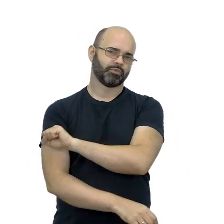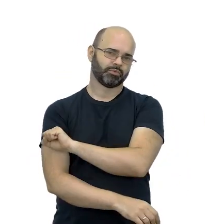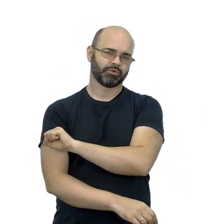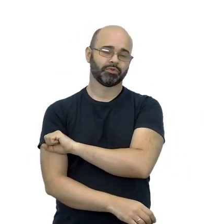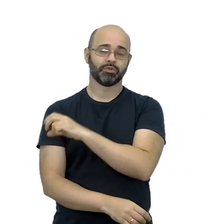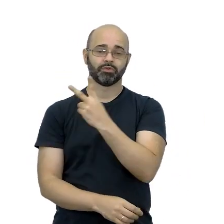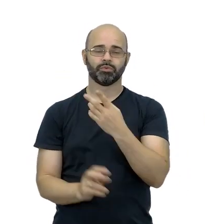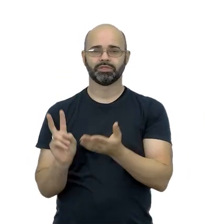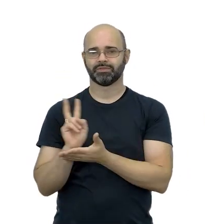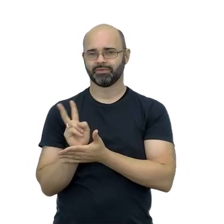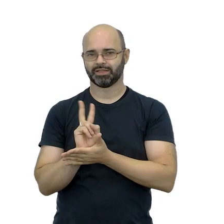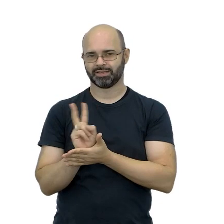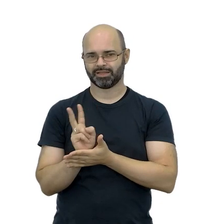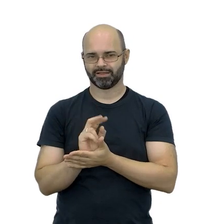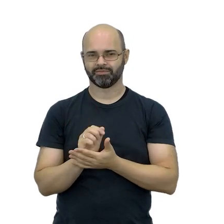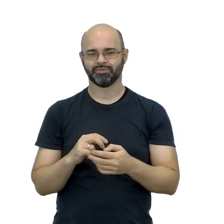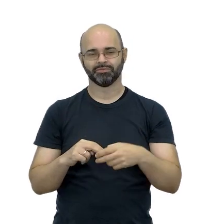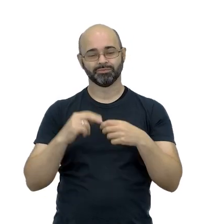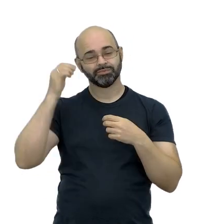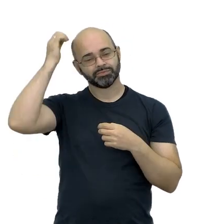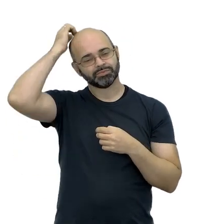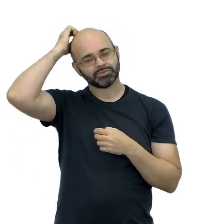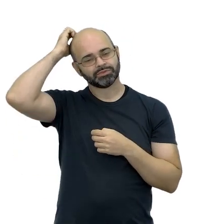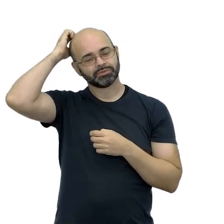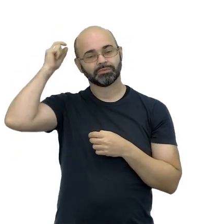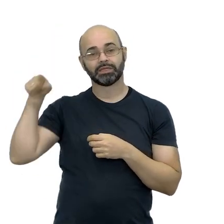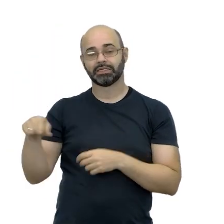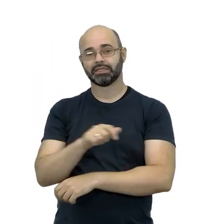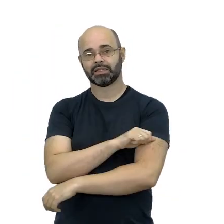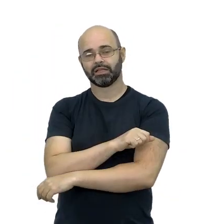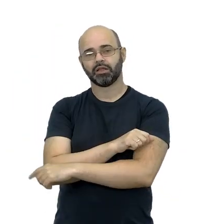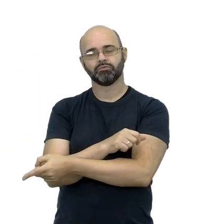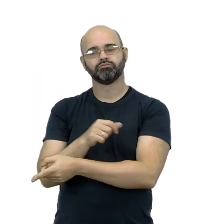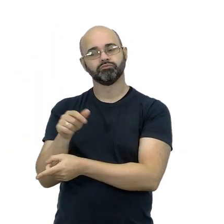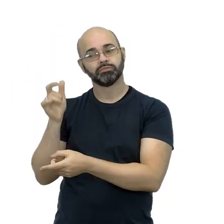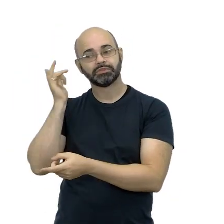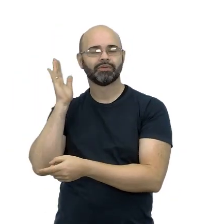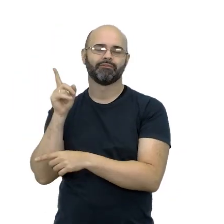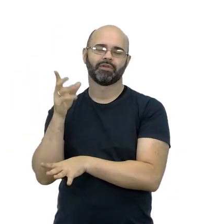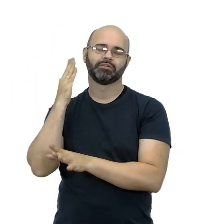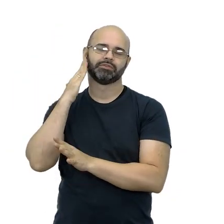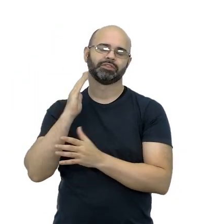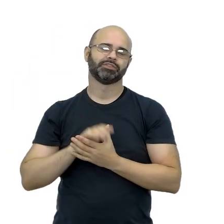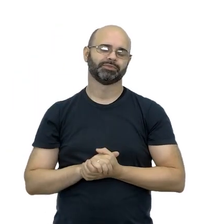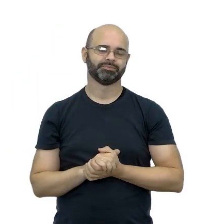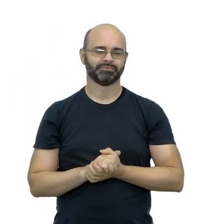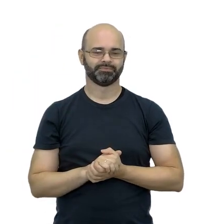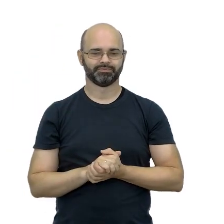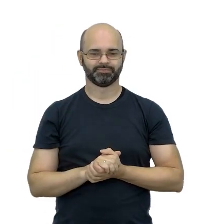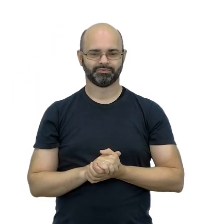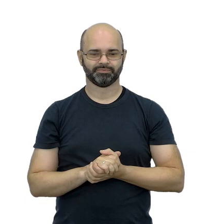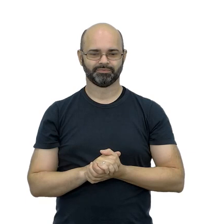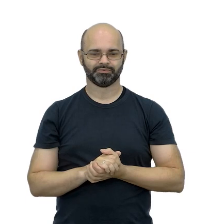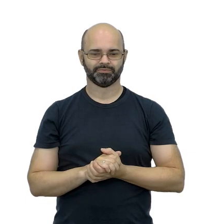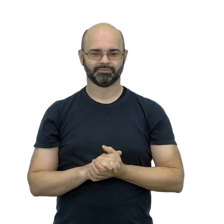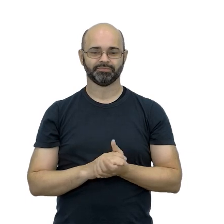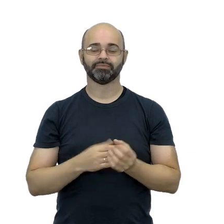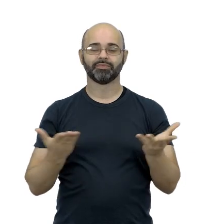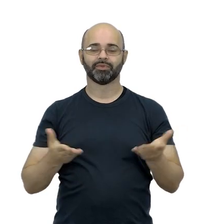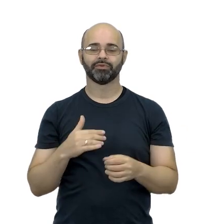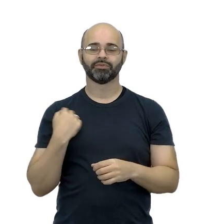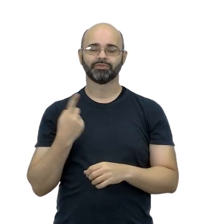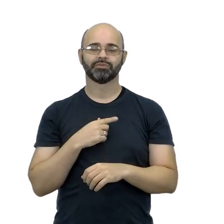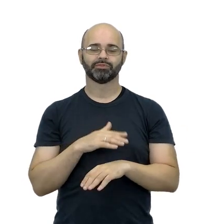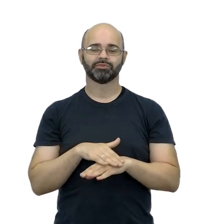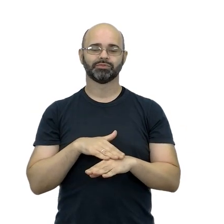gente consegue isso, esse tipo de questão para este tipo de estudante, ela se torna fácil. Tá? Então, o que a gente está conversando o dia de hoje, né? A